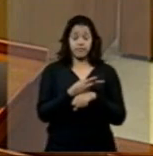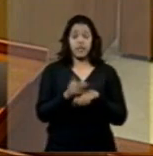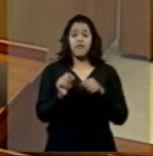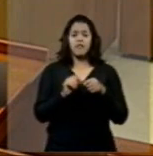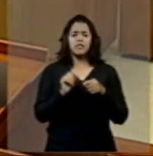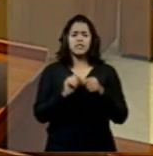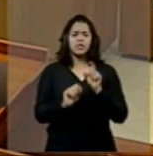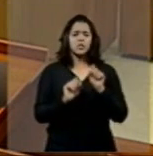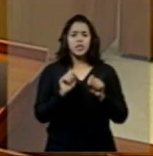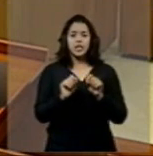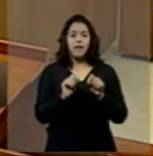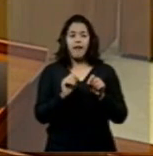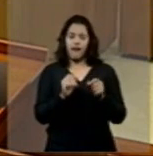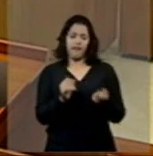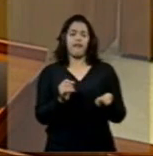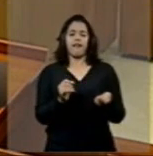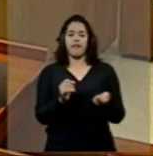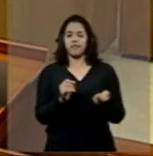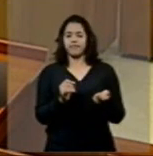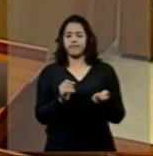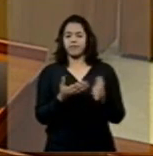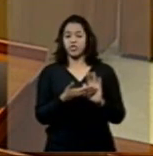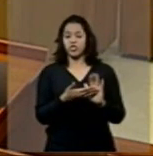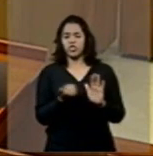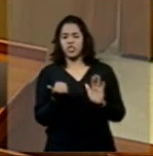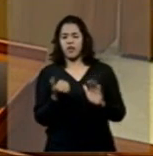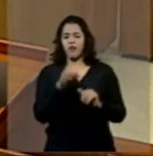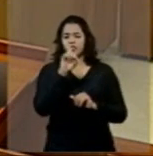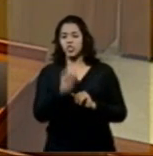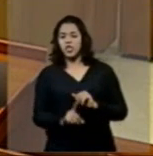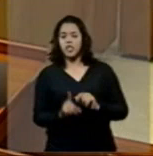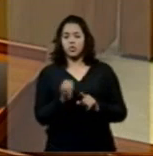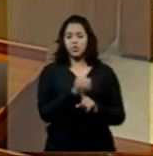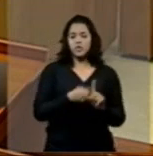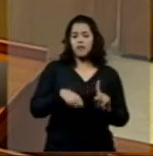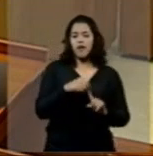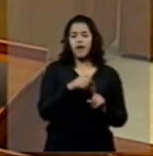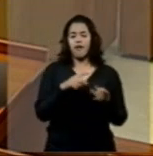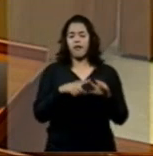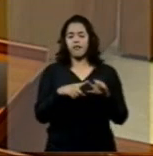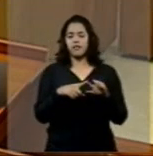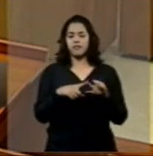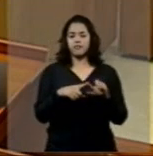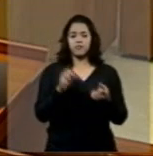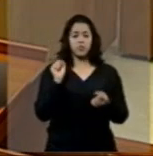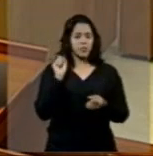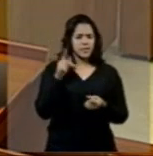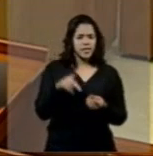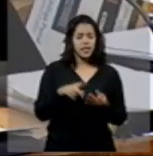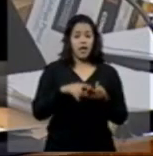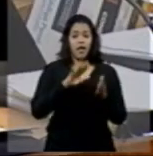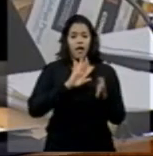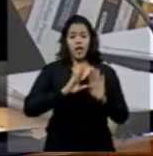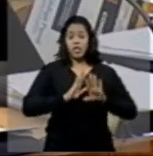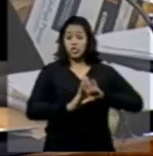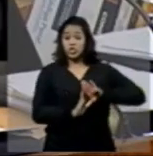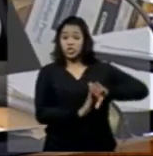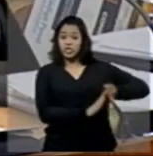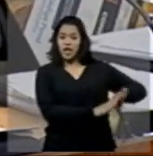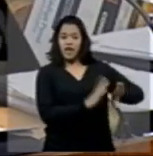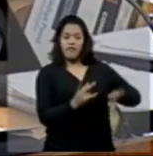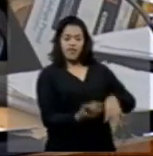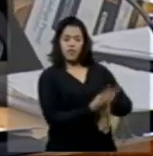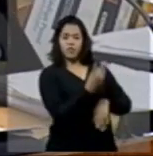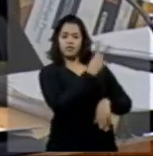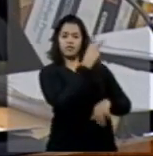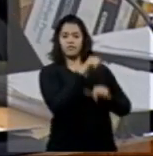adiante, burlar aí sim a efetividade de direitos sociais, previdenciários, afastar a valorização do trabalho,